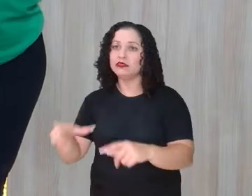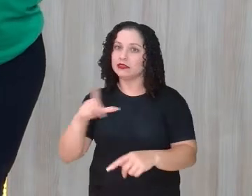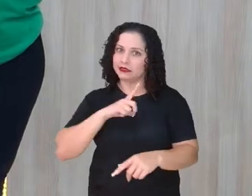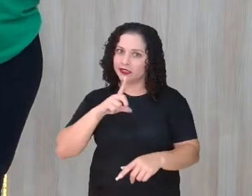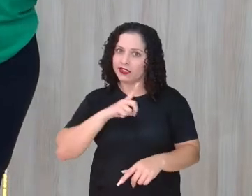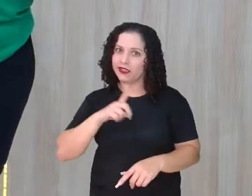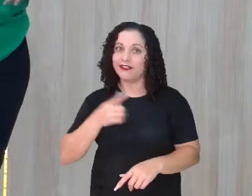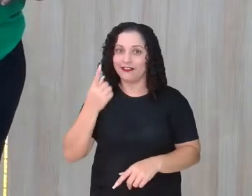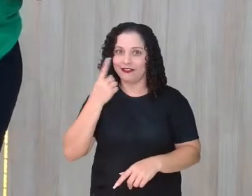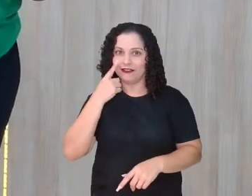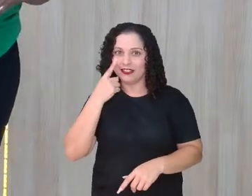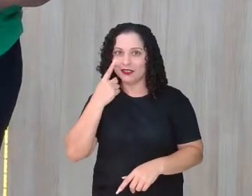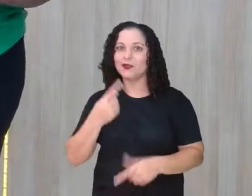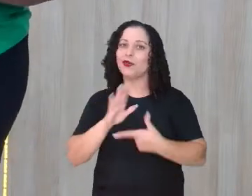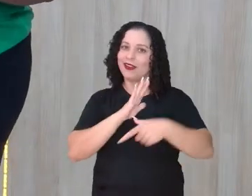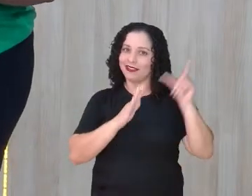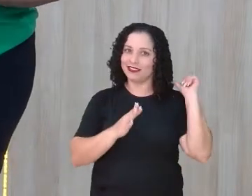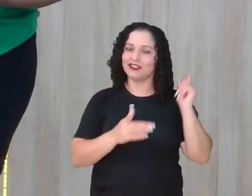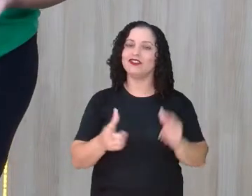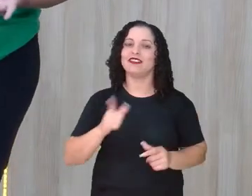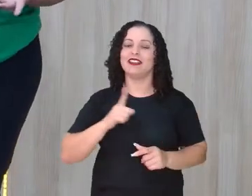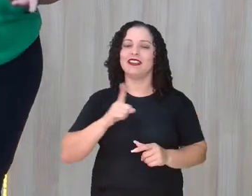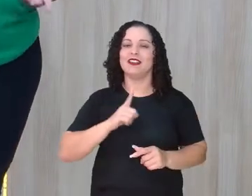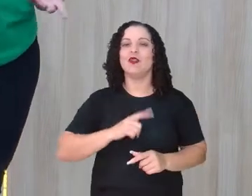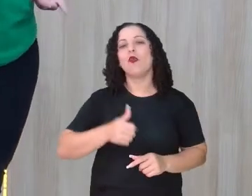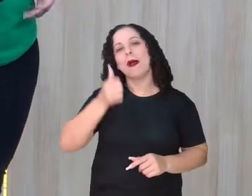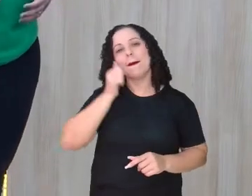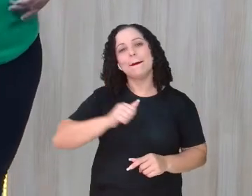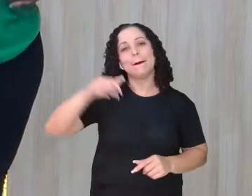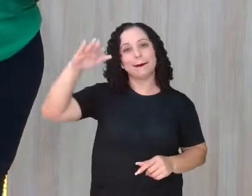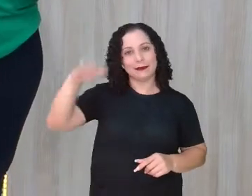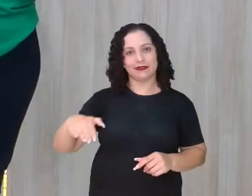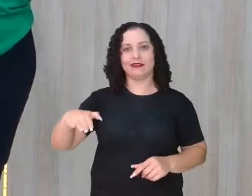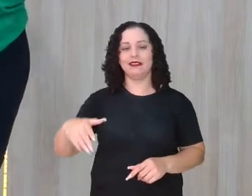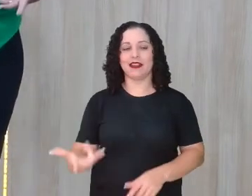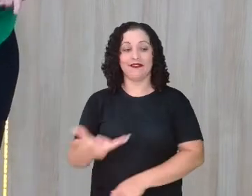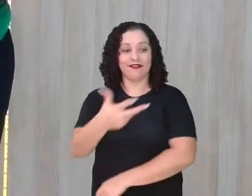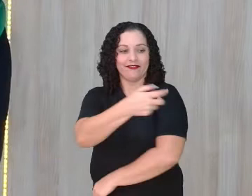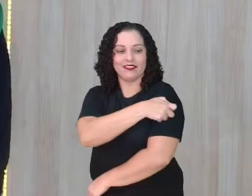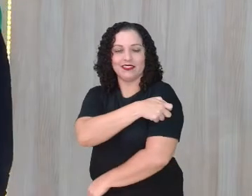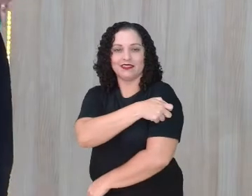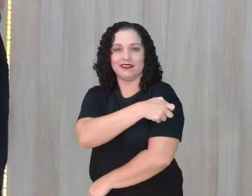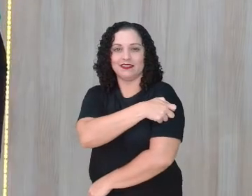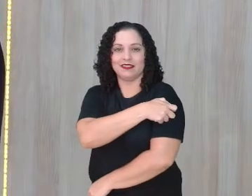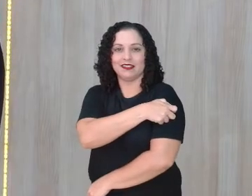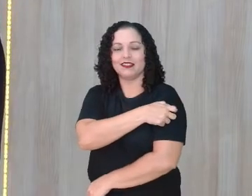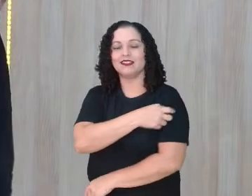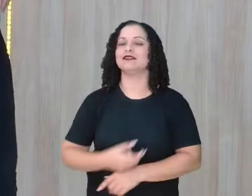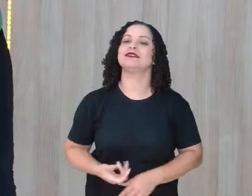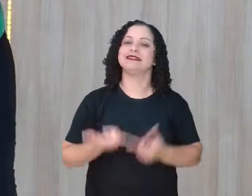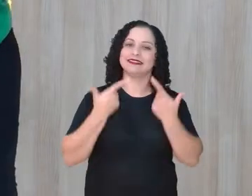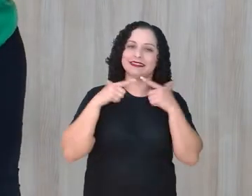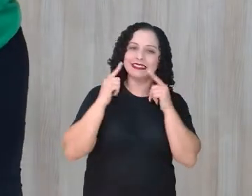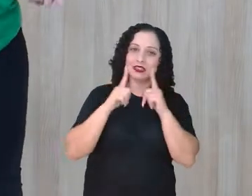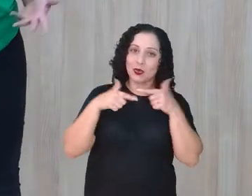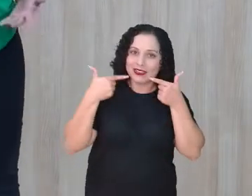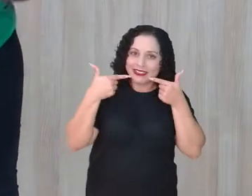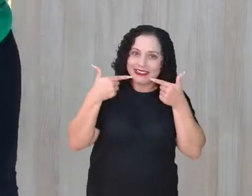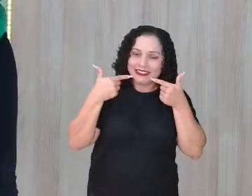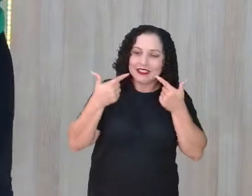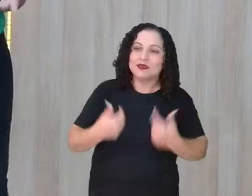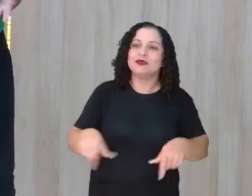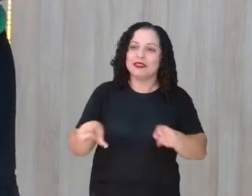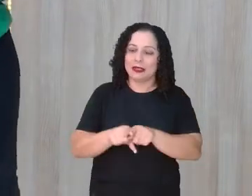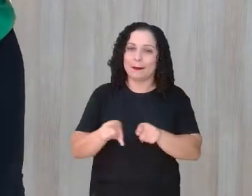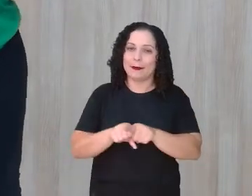gente viu que temos aí uma criança vacinada, uma criança assim que toma vacina, sorridente, com o